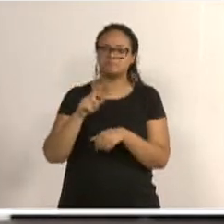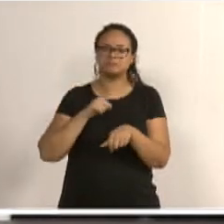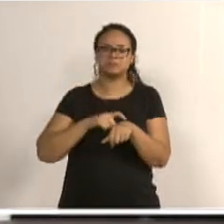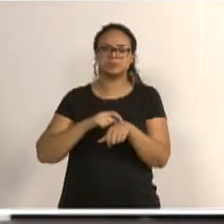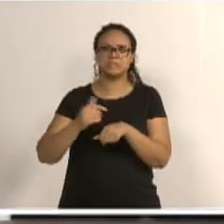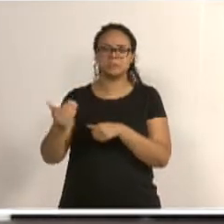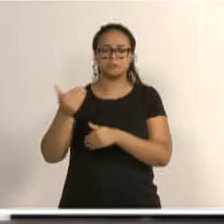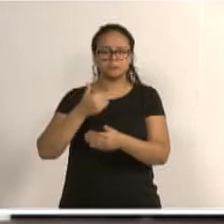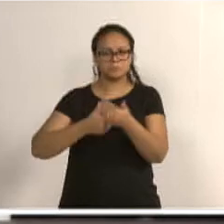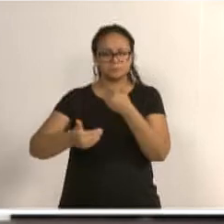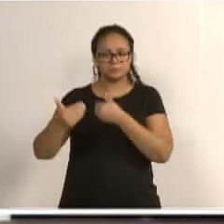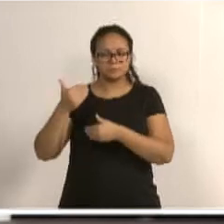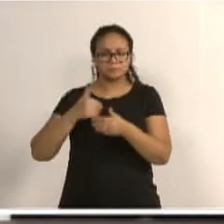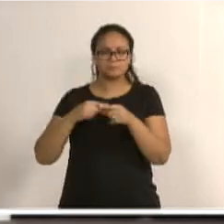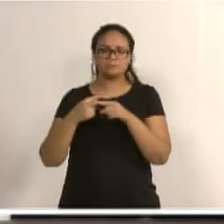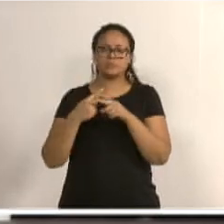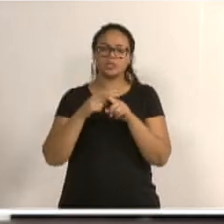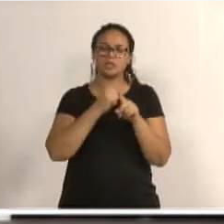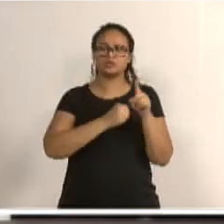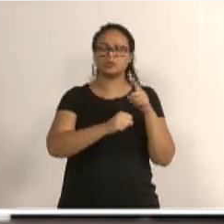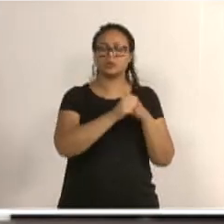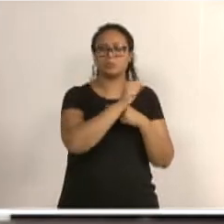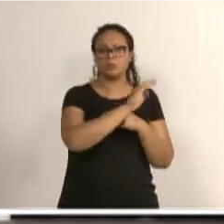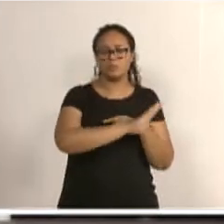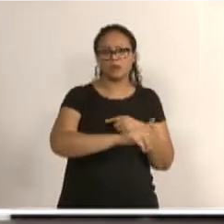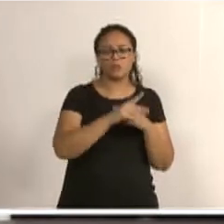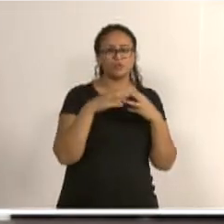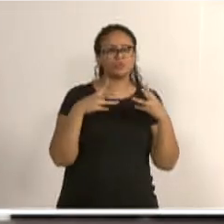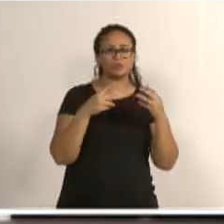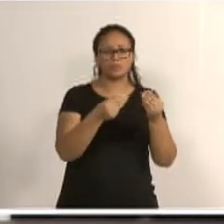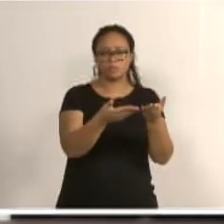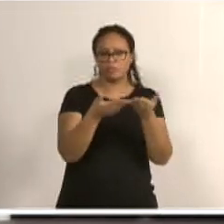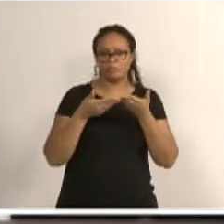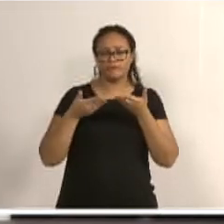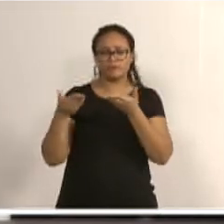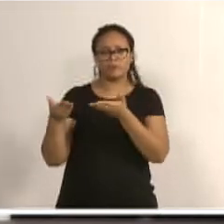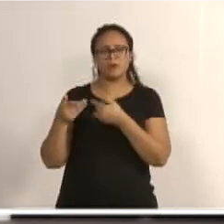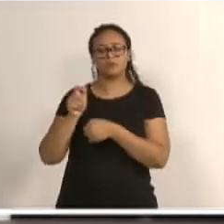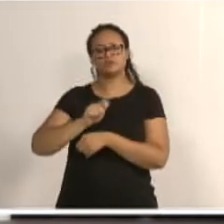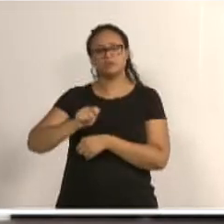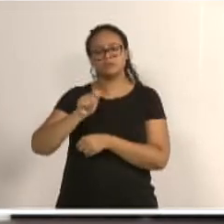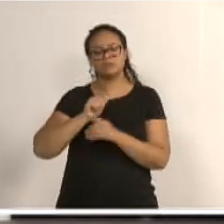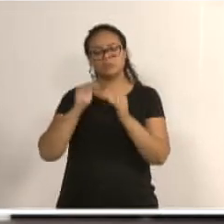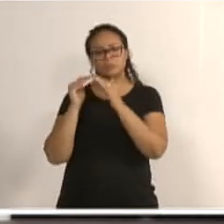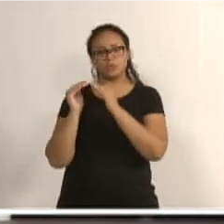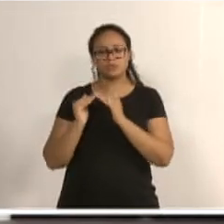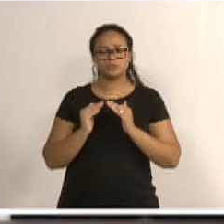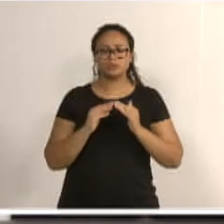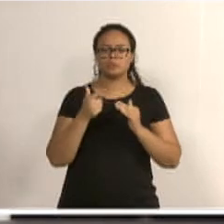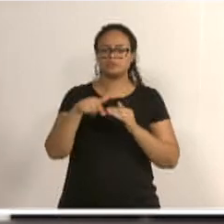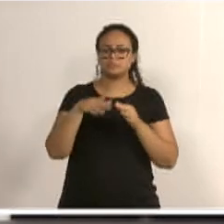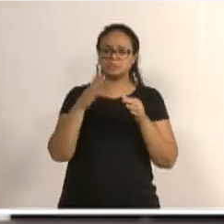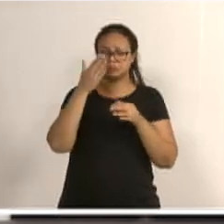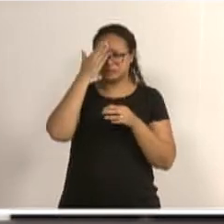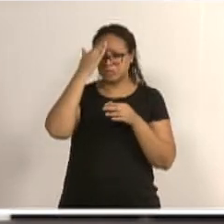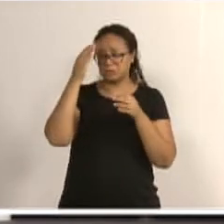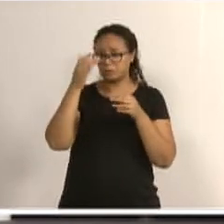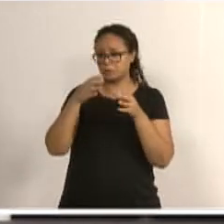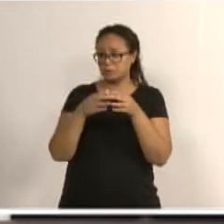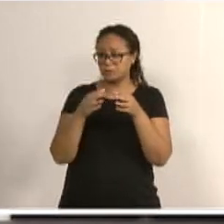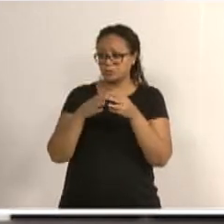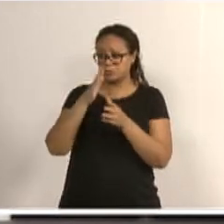convidada toda a sociedade blumenauense, todas as associações de moradores, e vocês sabem que o público que está aqui é pequeno